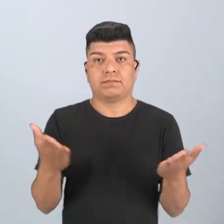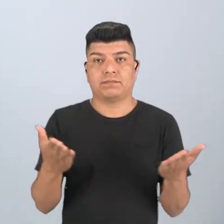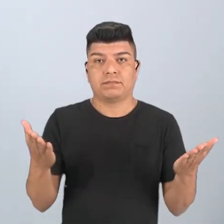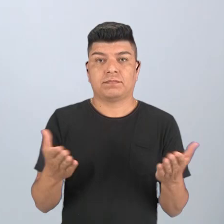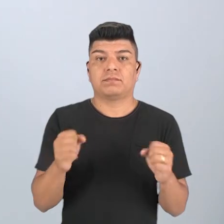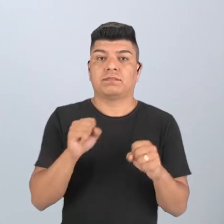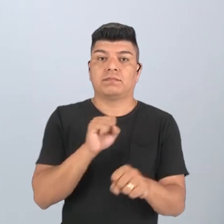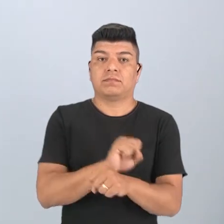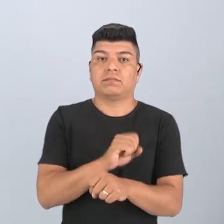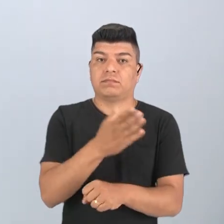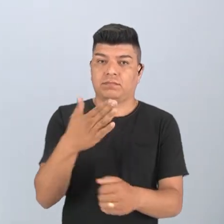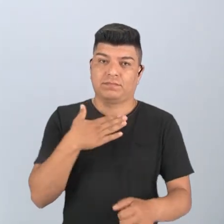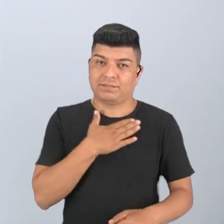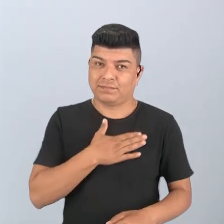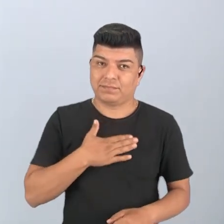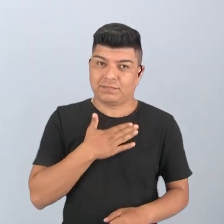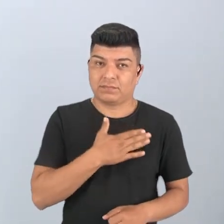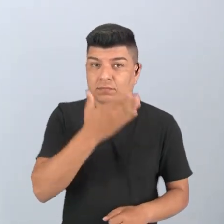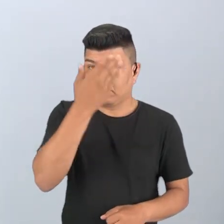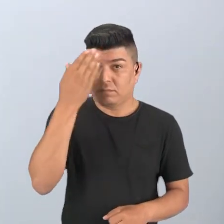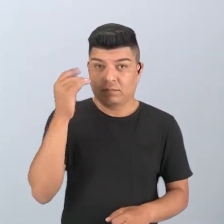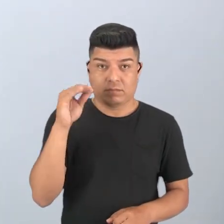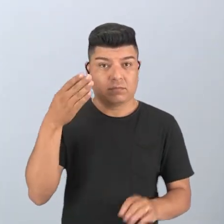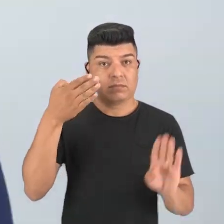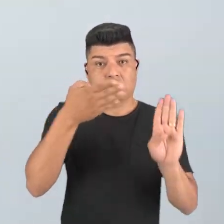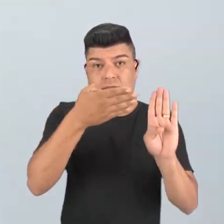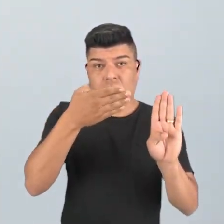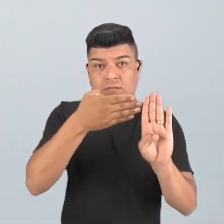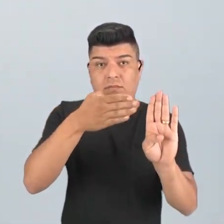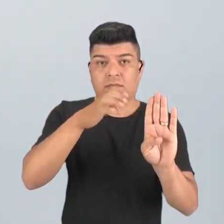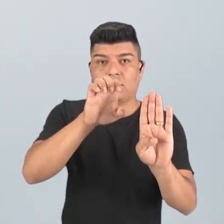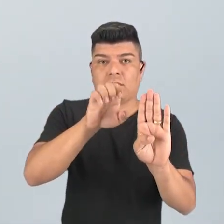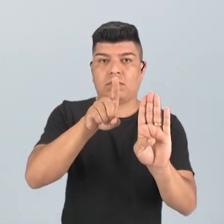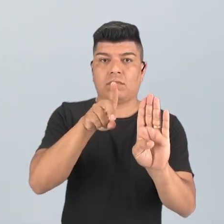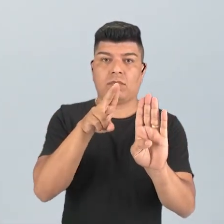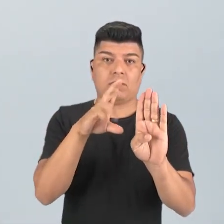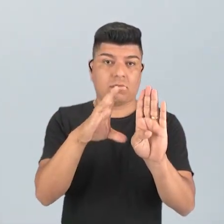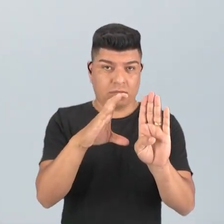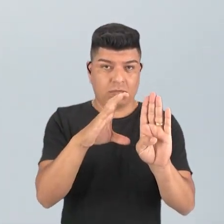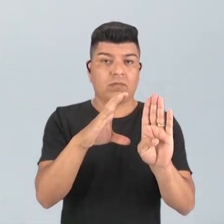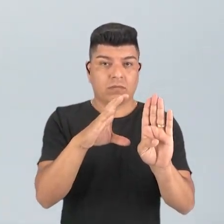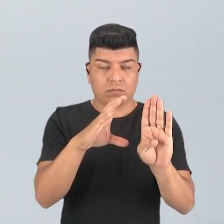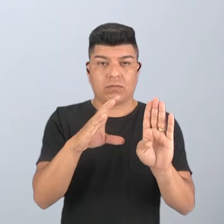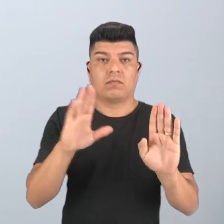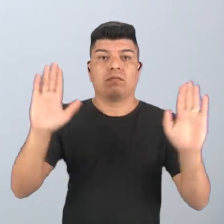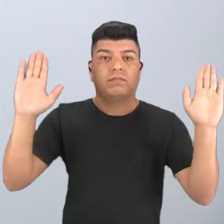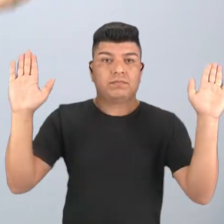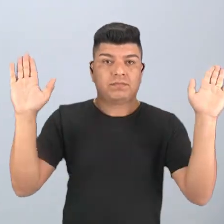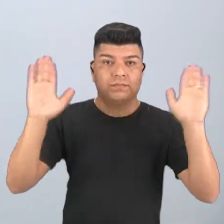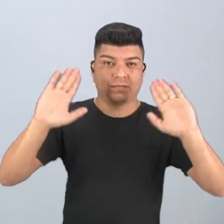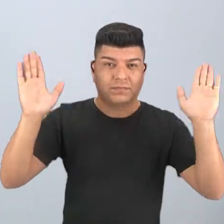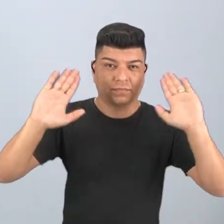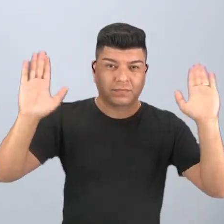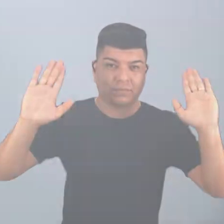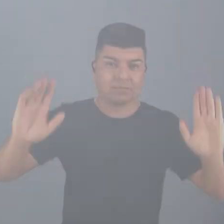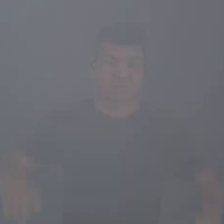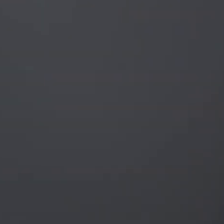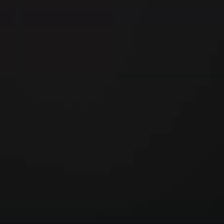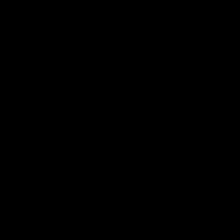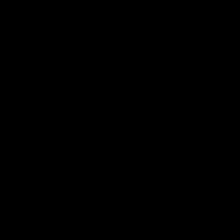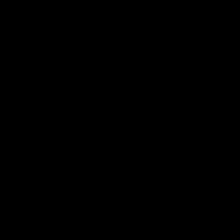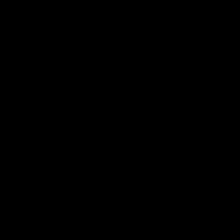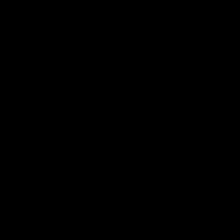Eu espero que tenham gostado. Não esqueçam de acessar o portal Eduque da Secretaria de Educação e até a próxima. Tchau!